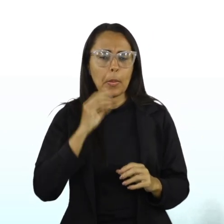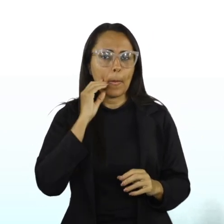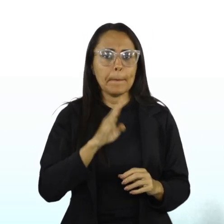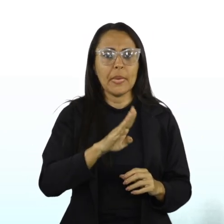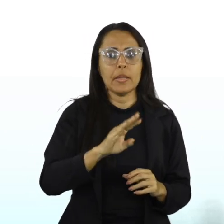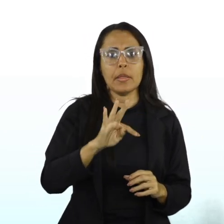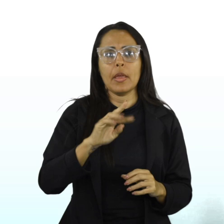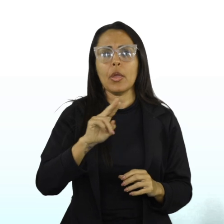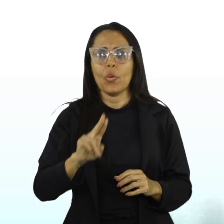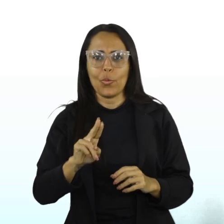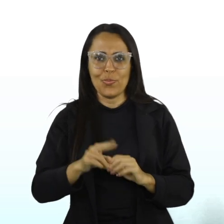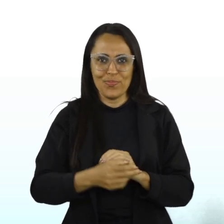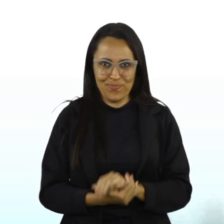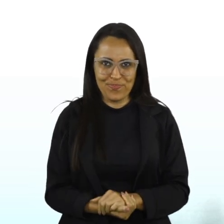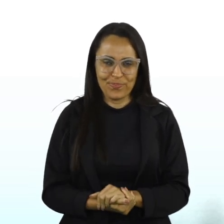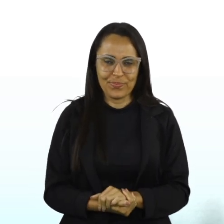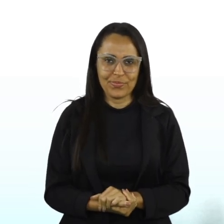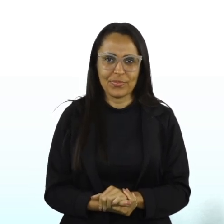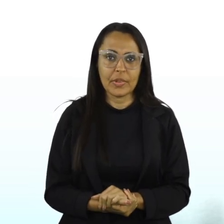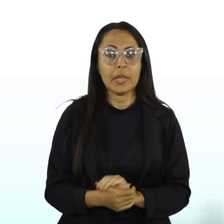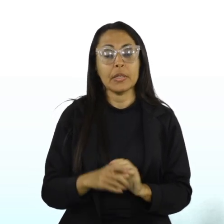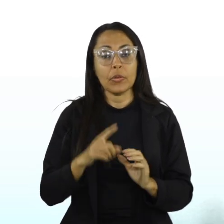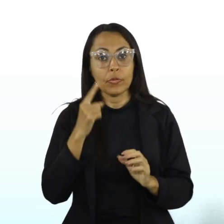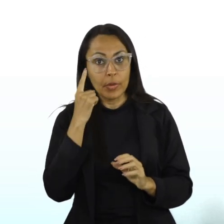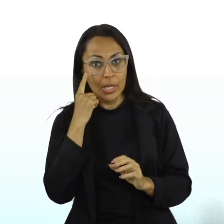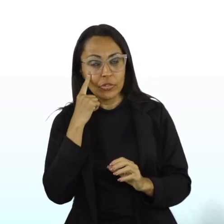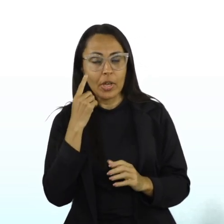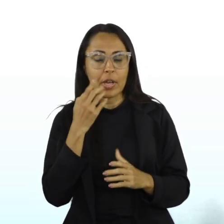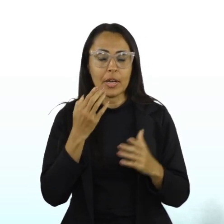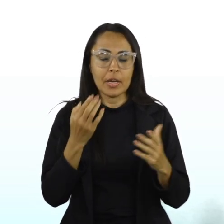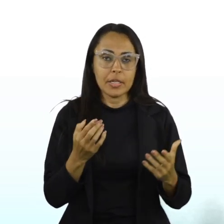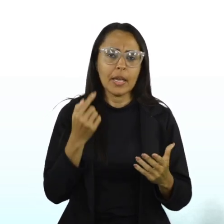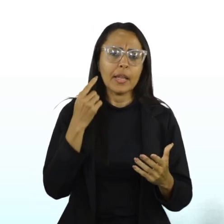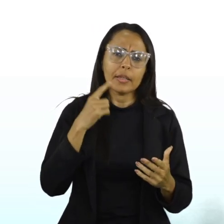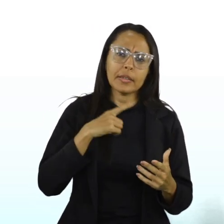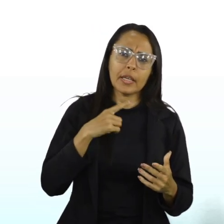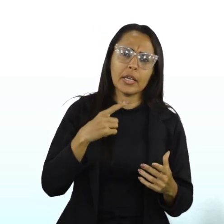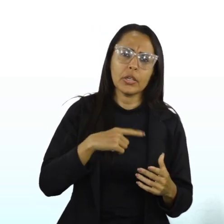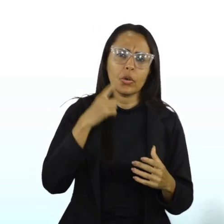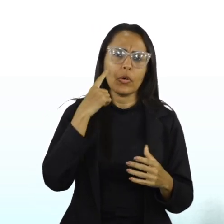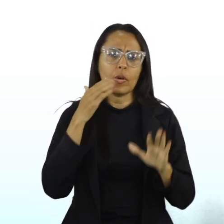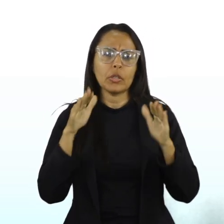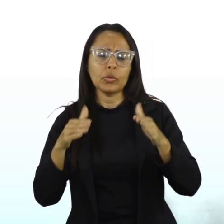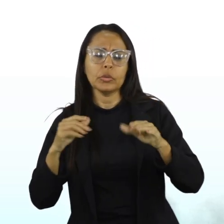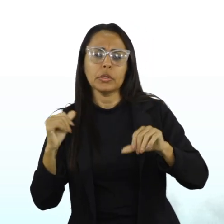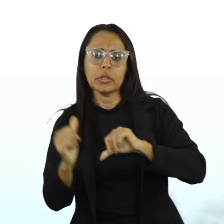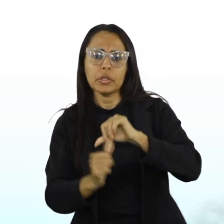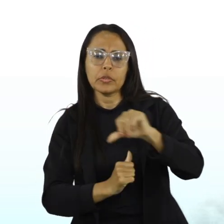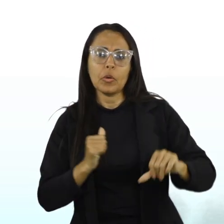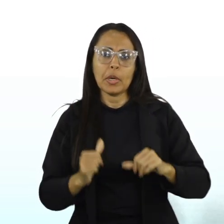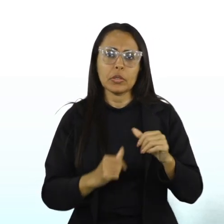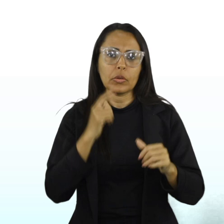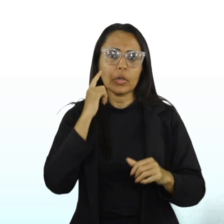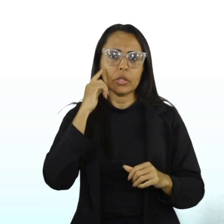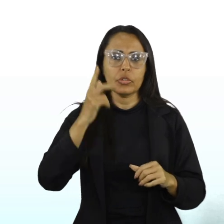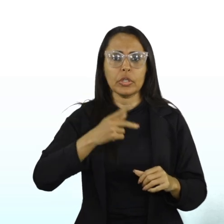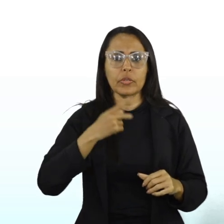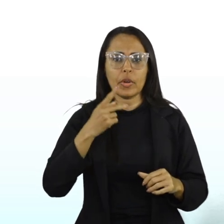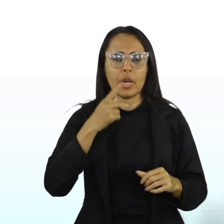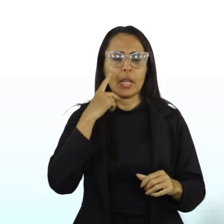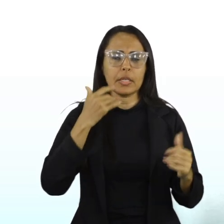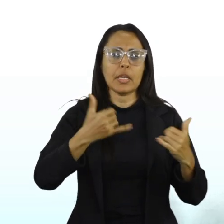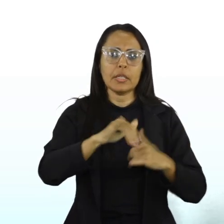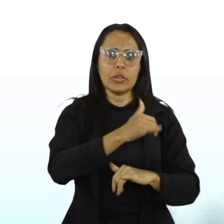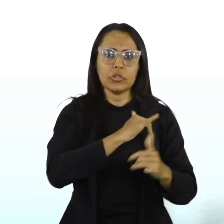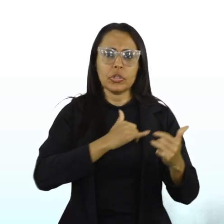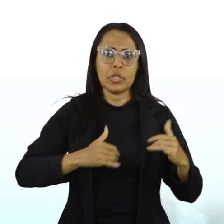BTU, o Byte Thermos Unitators. Veja que essa unidade ela tem um fator de transformação. Quando a gente fala da energia térmica,